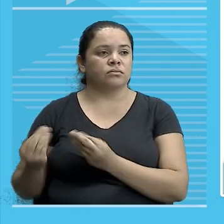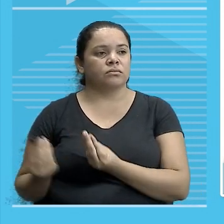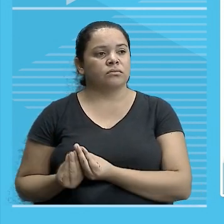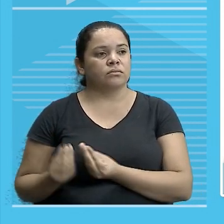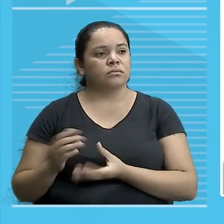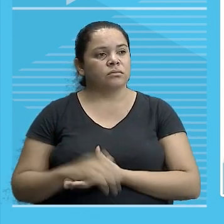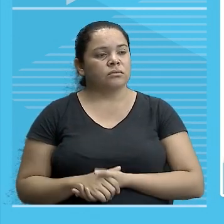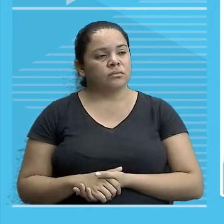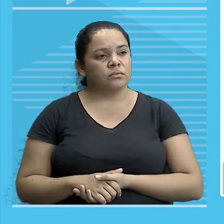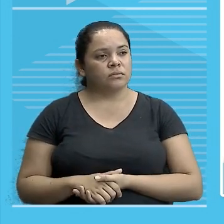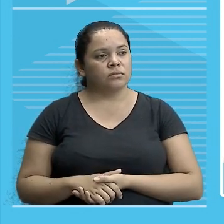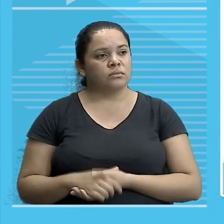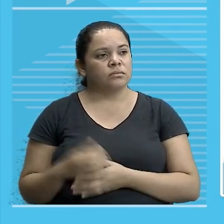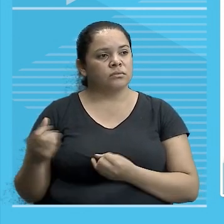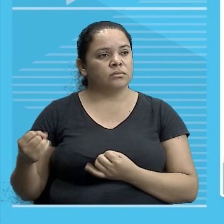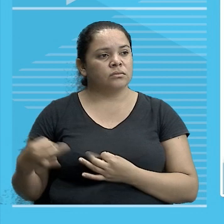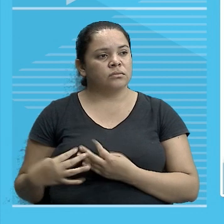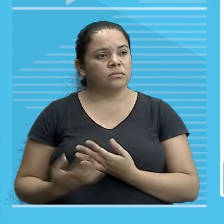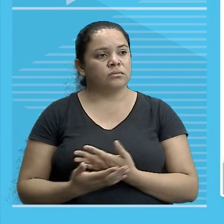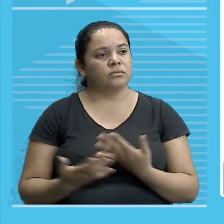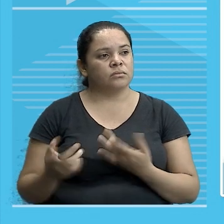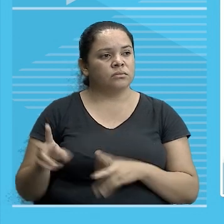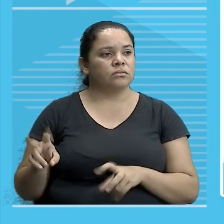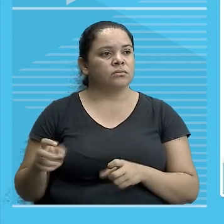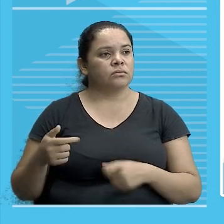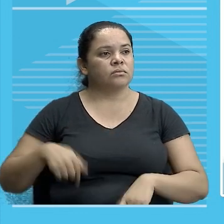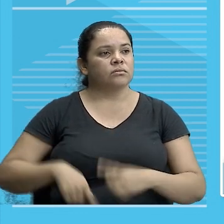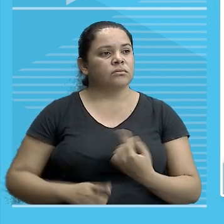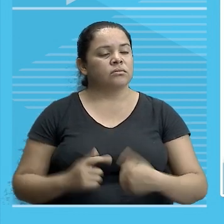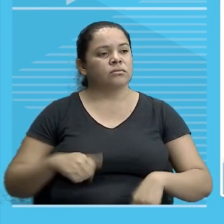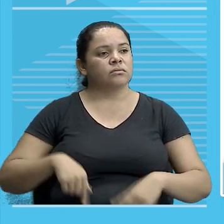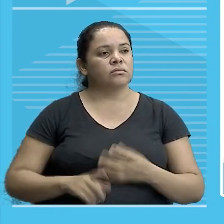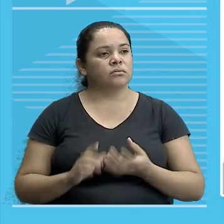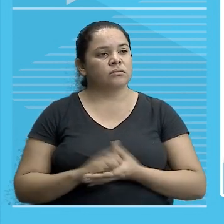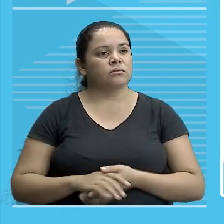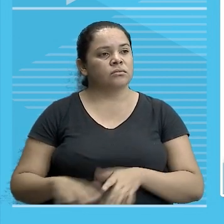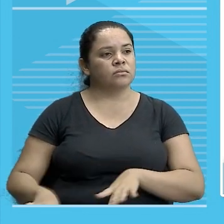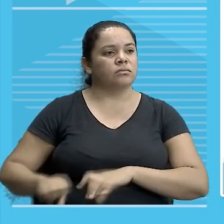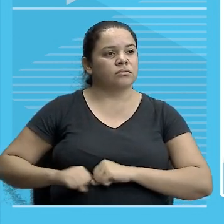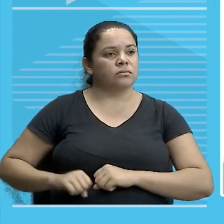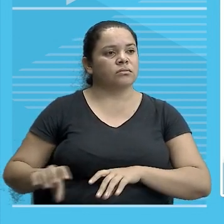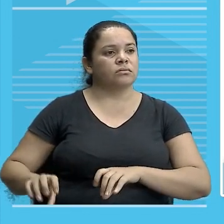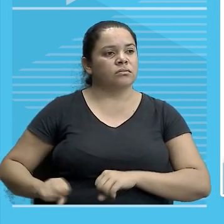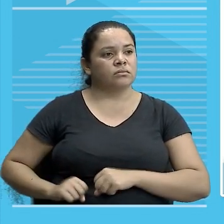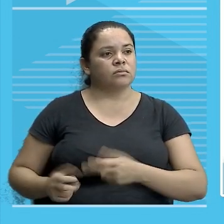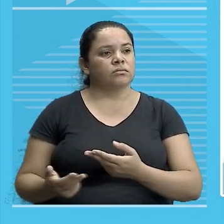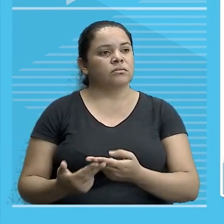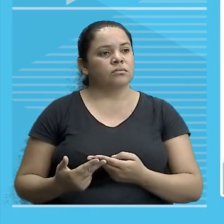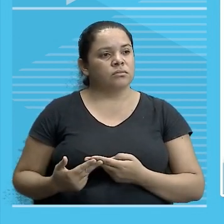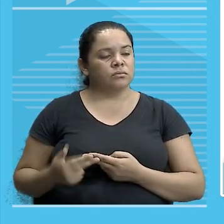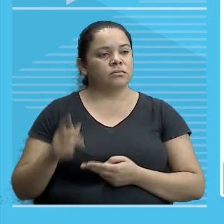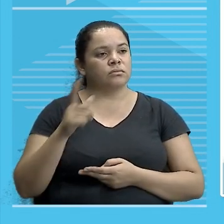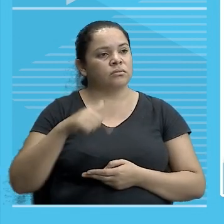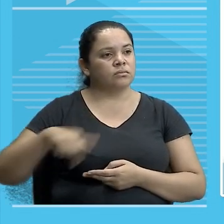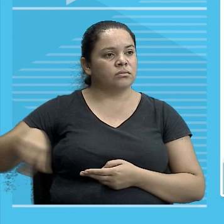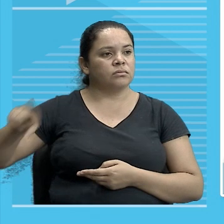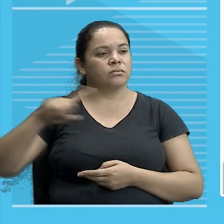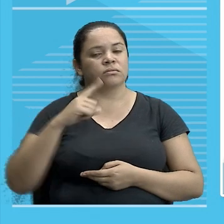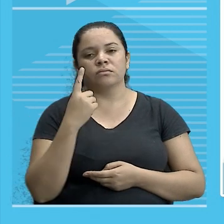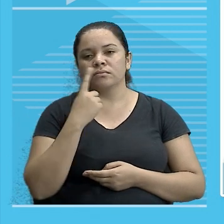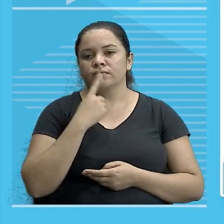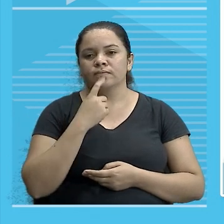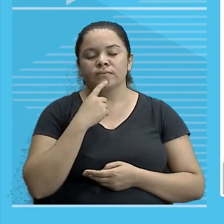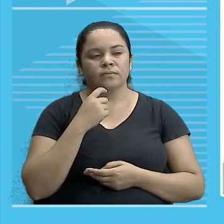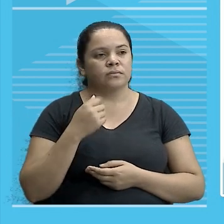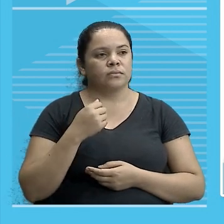sobre o intestino delgado, lugar onde ocorre a absorção. A absorção acontece por causa das vilosidades intestinais. O sangue migra para